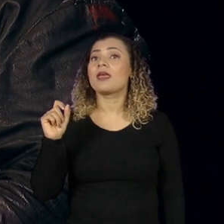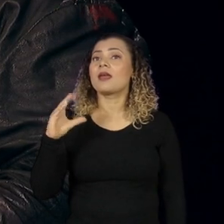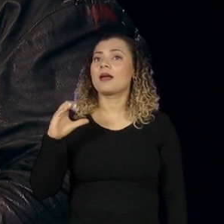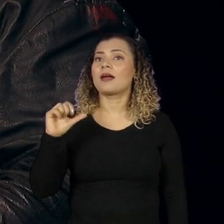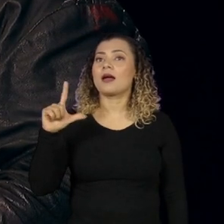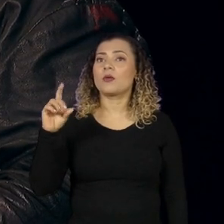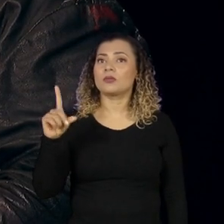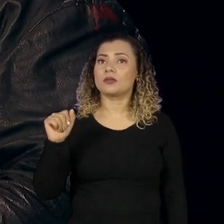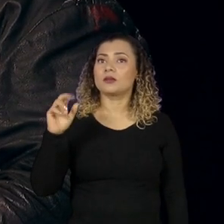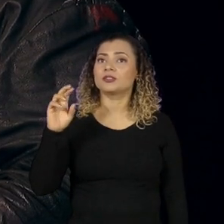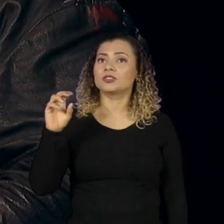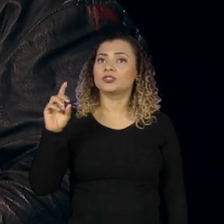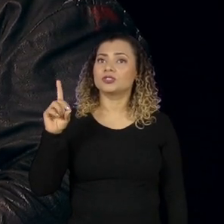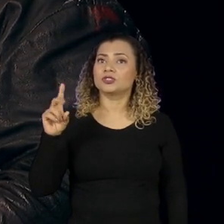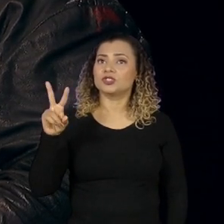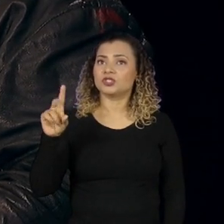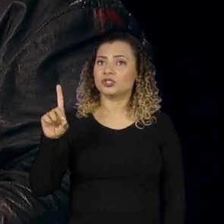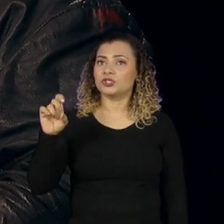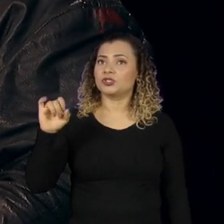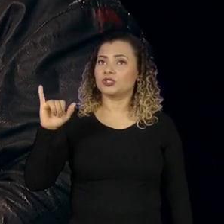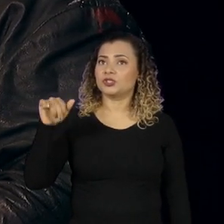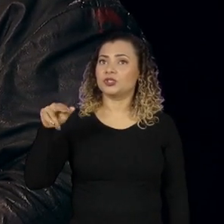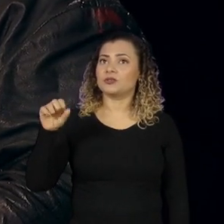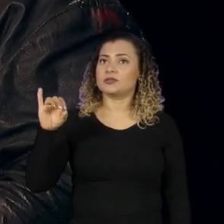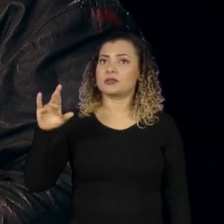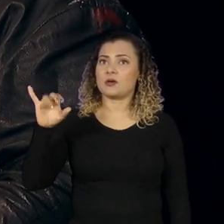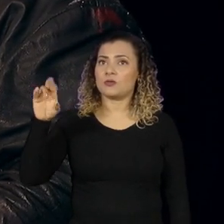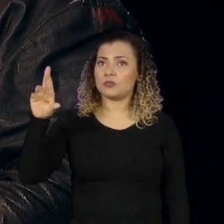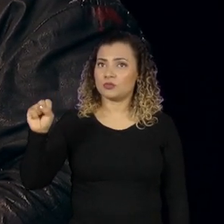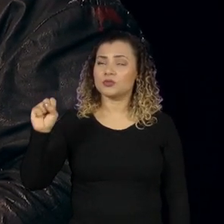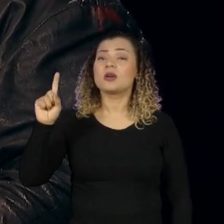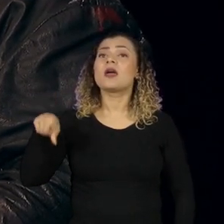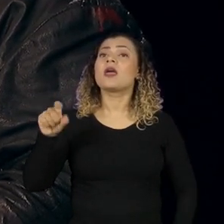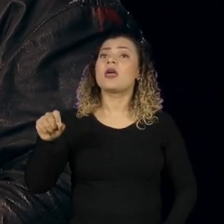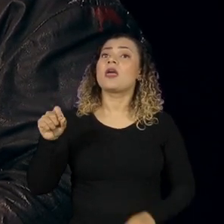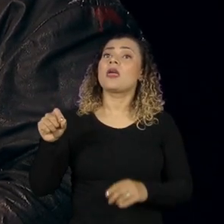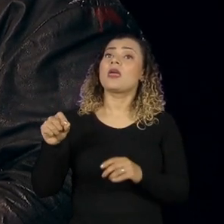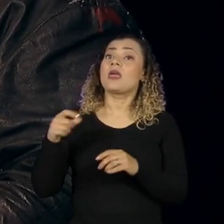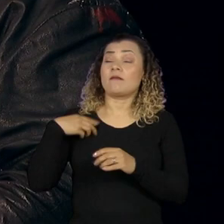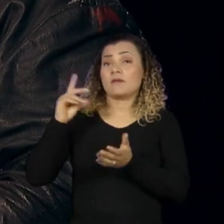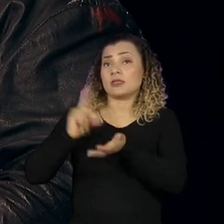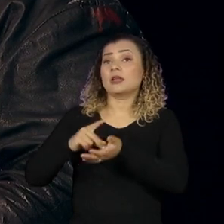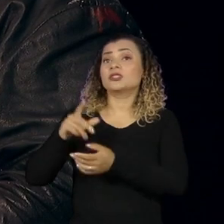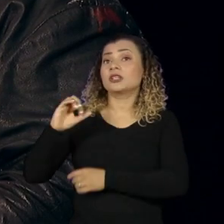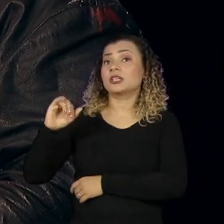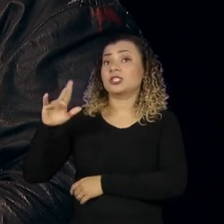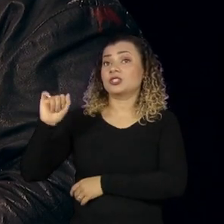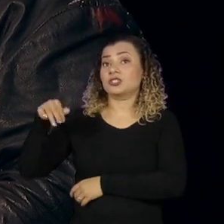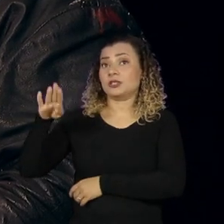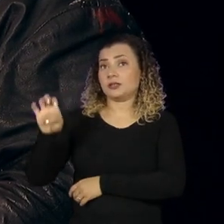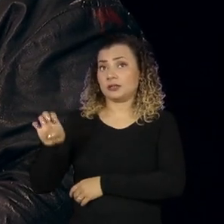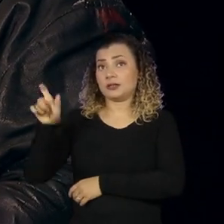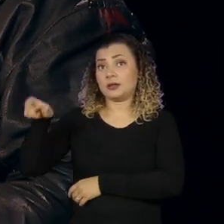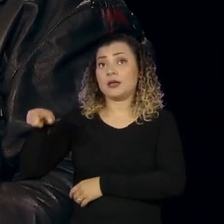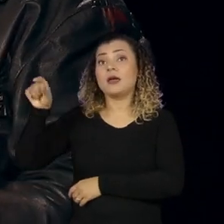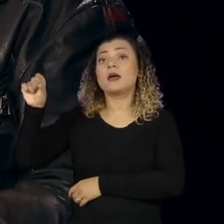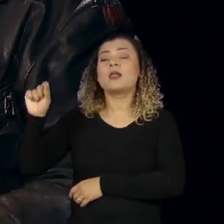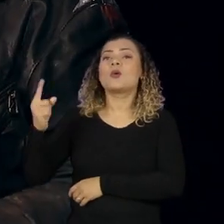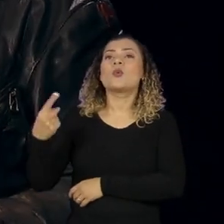Dinossauro, que era o personagem, o último dos escrotos, né? E a Cristiane Tricerri era a última